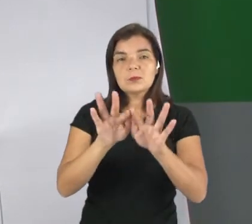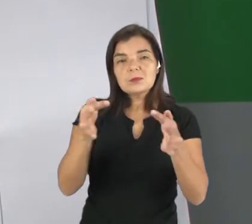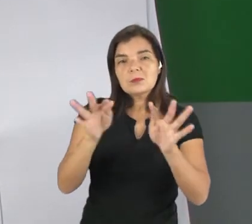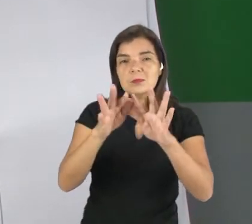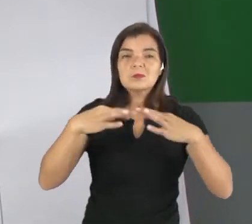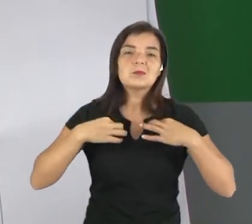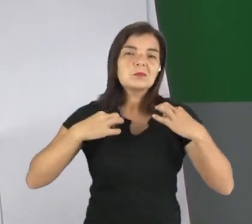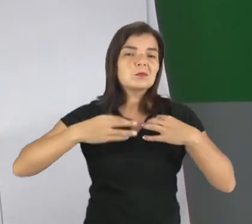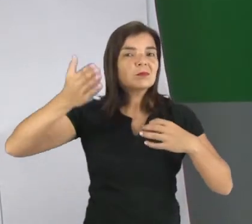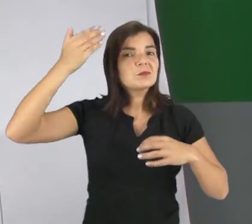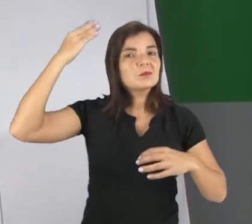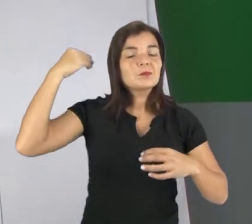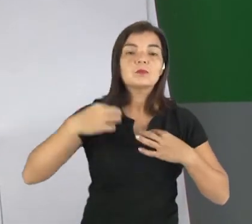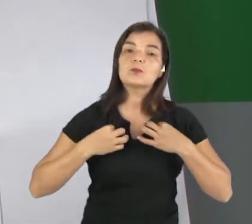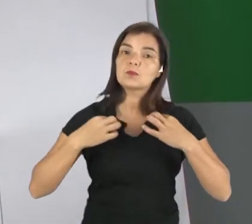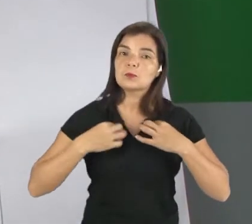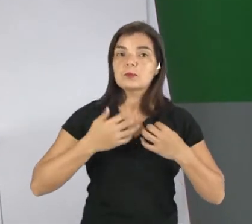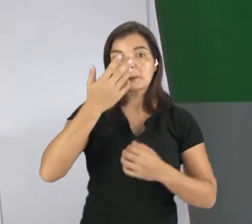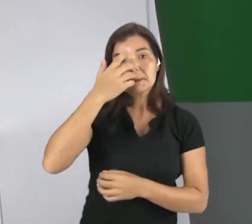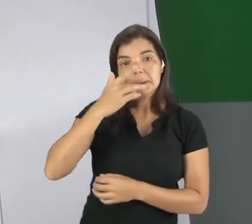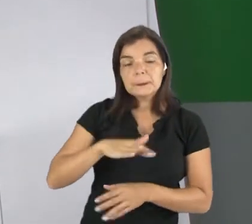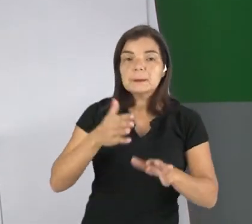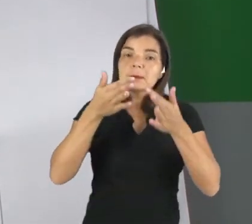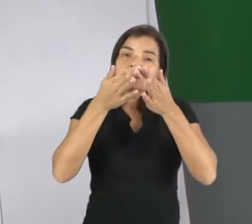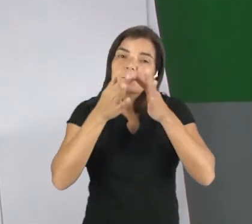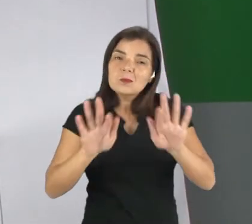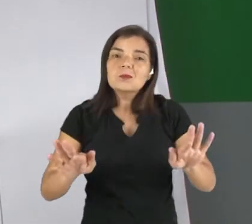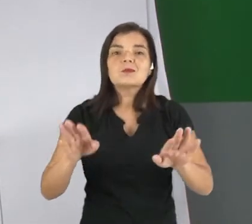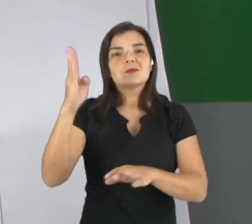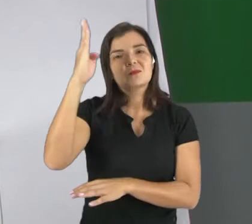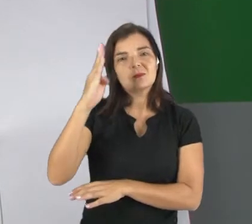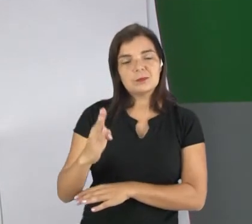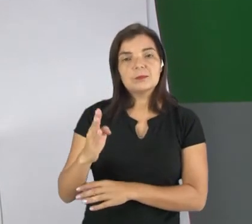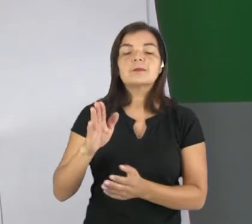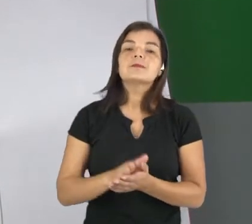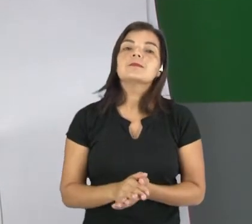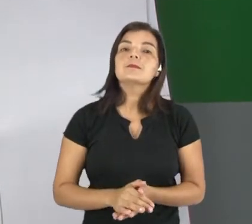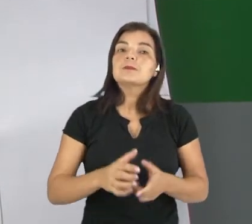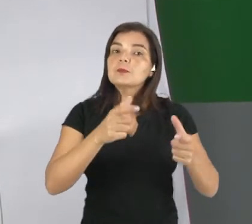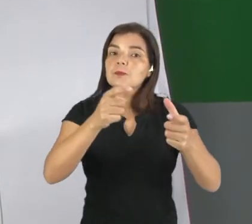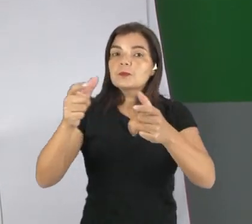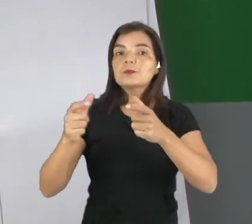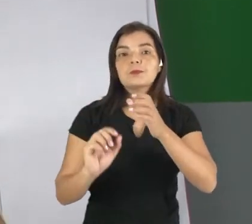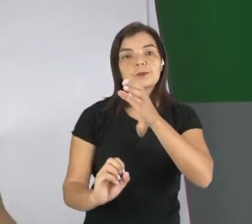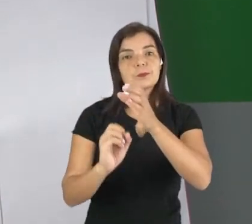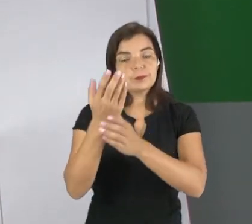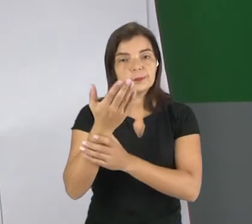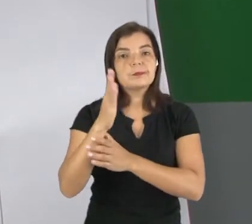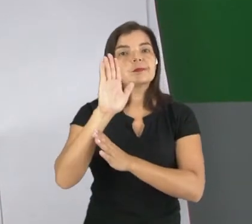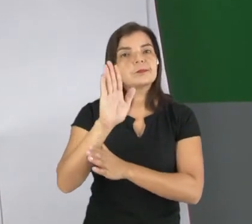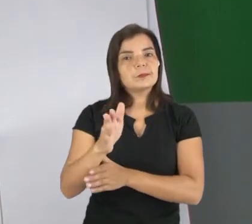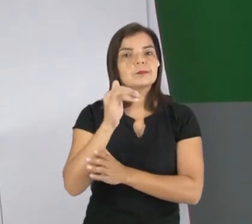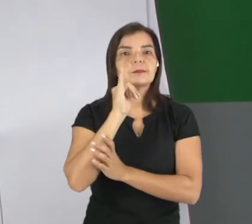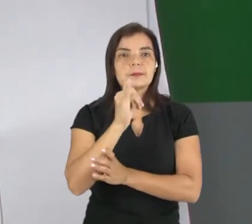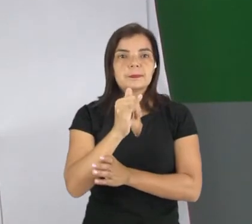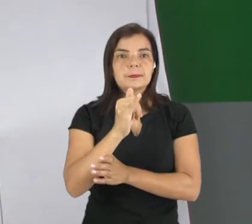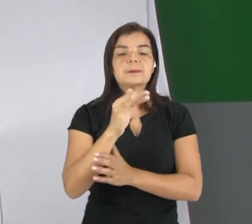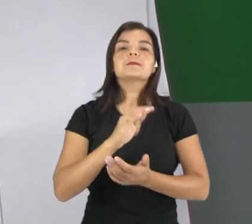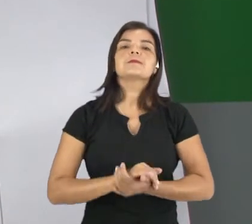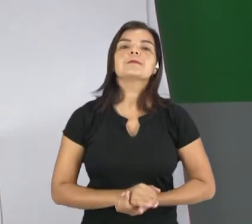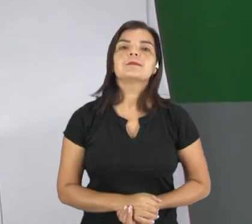tecidos antigos em roupas para crianças carentes do Brasil. Então, tem alguns dados aqui, ó, e os lugares onde aconteceu que eu já citei lá em